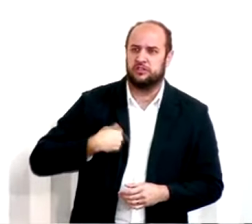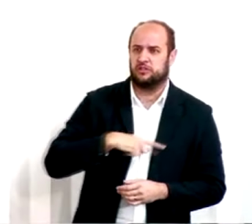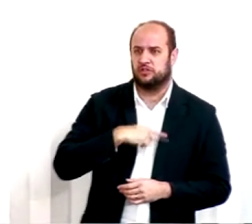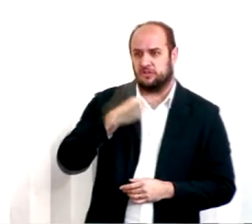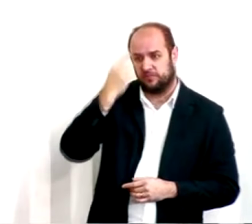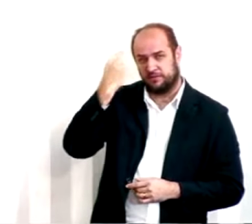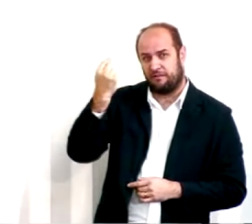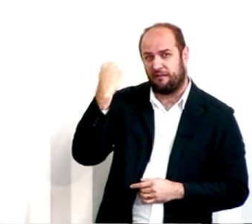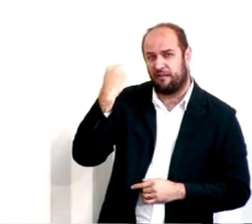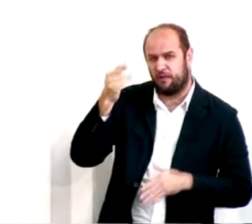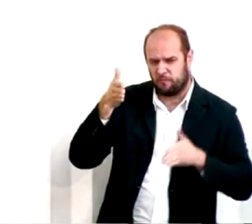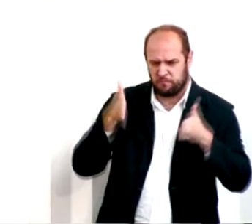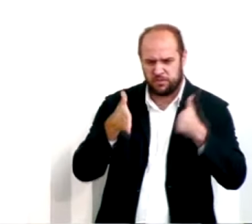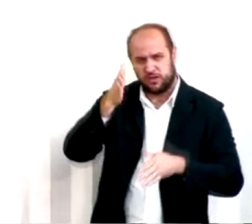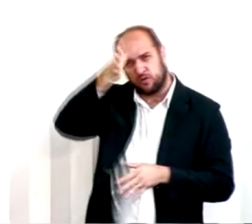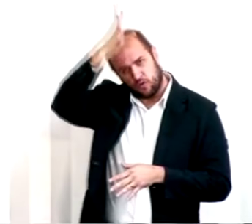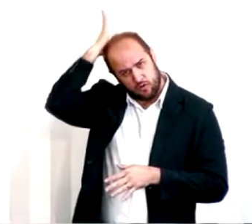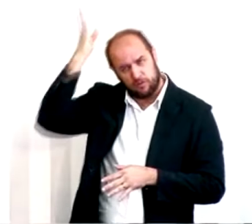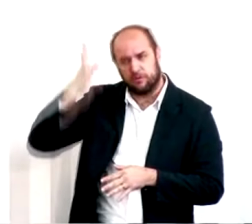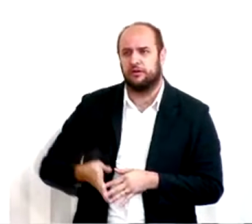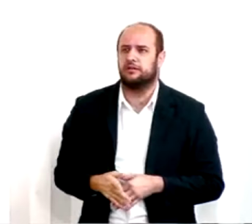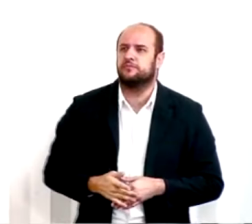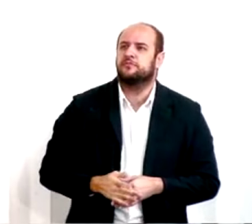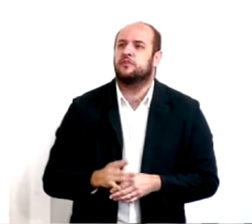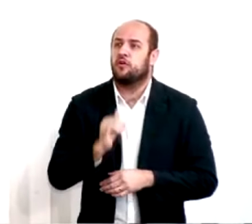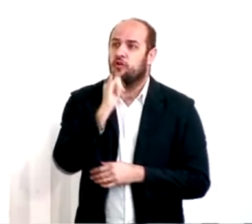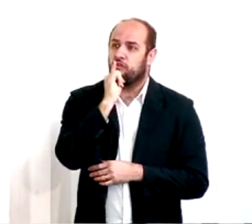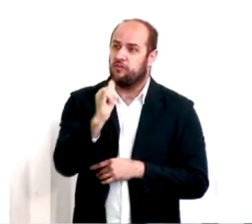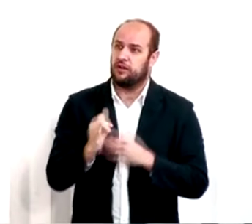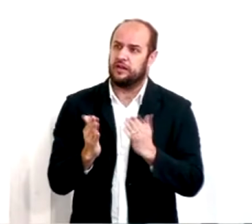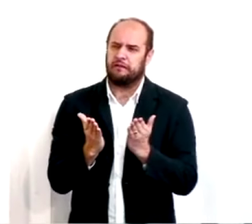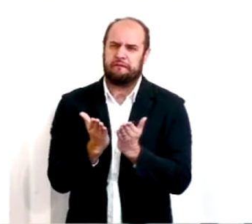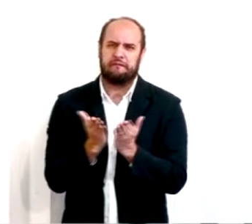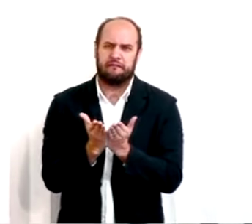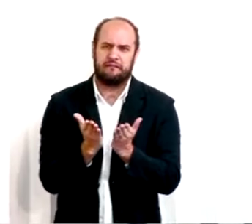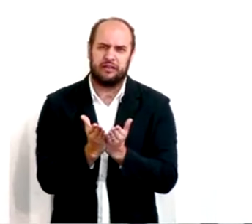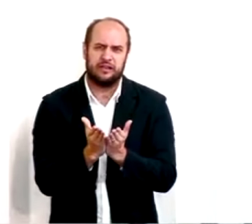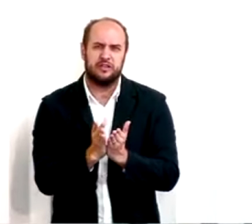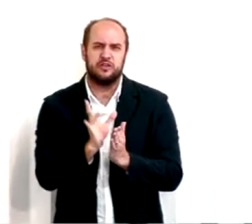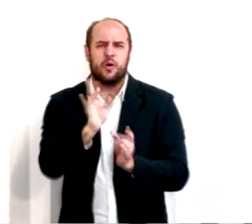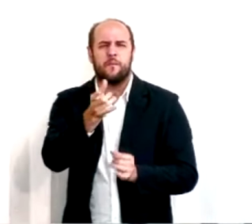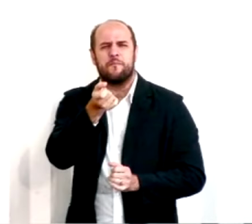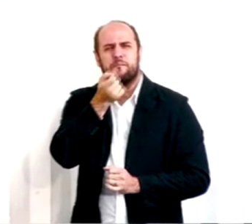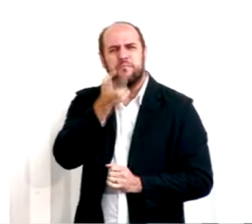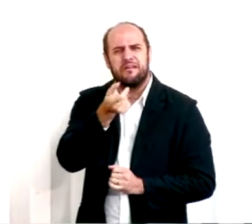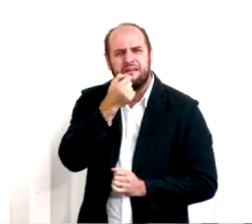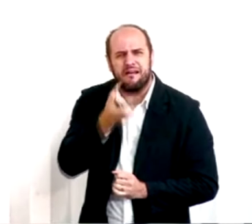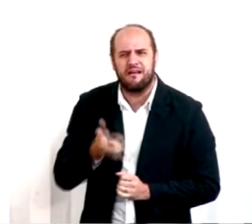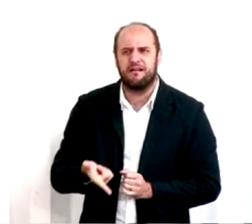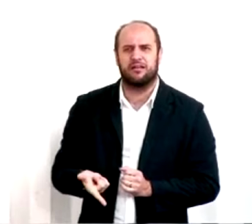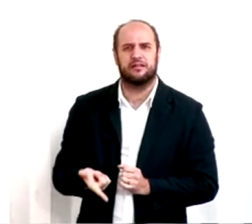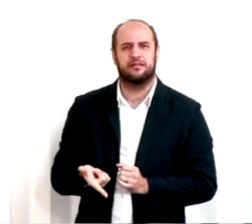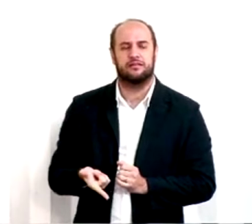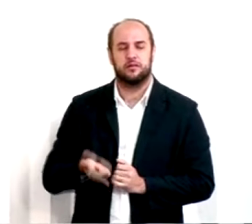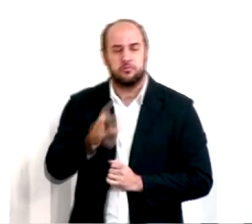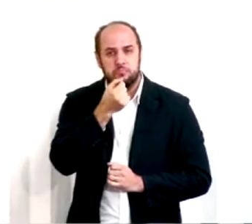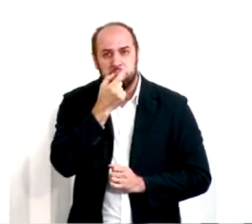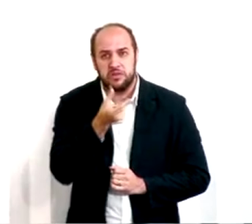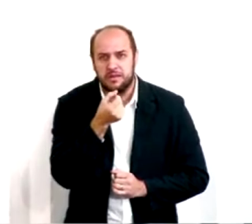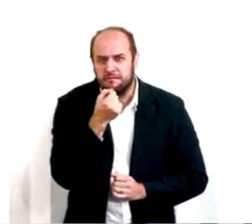aqui no período Romano Então esse ataque agudíssimo cristianismo é para ridicularizar precisamente